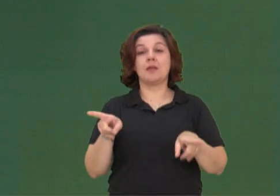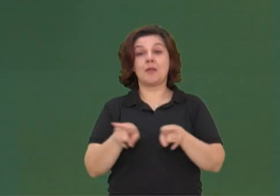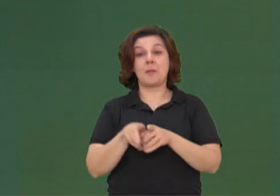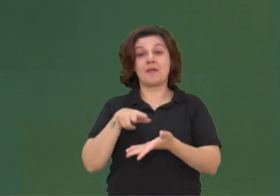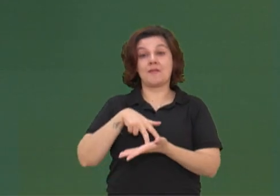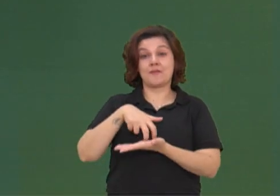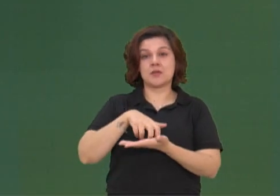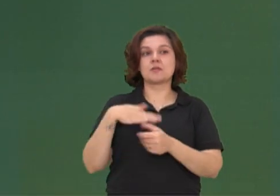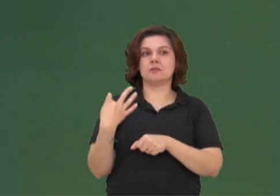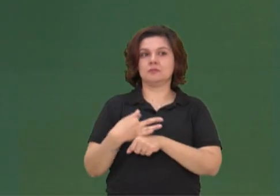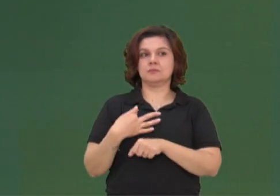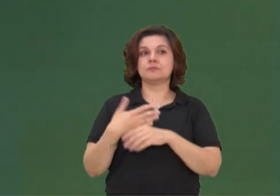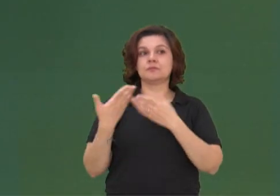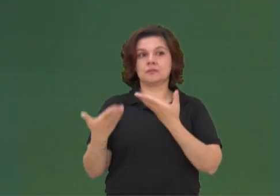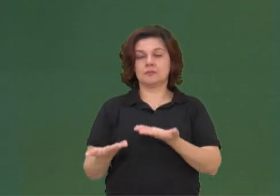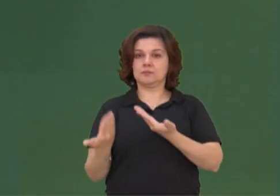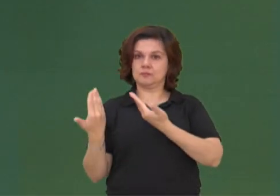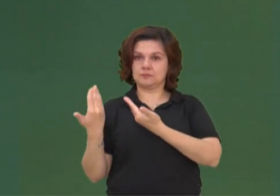físico.